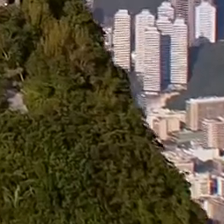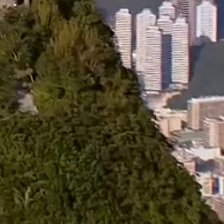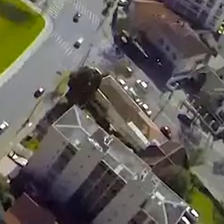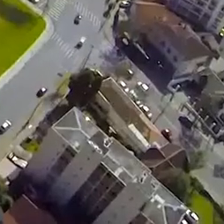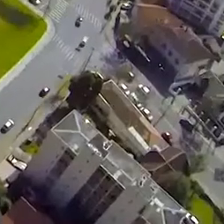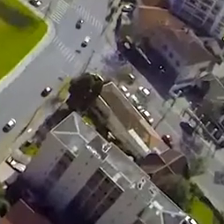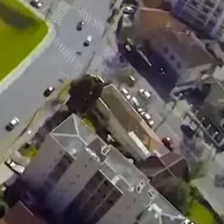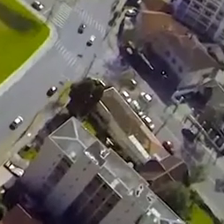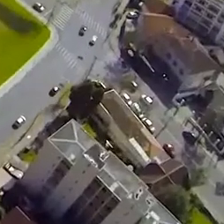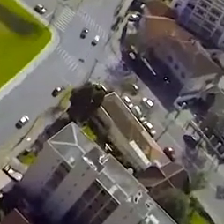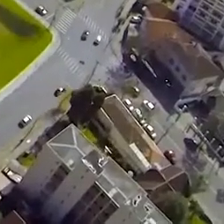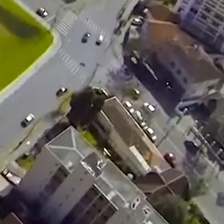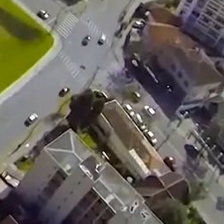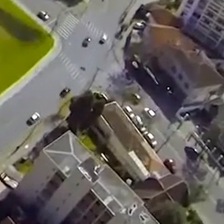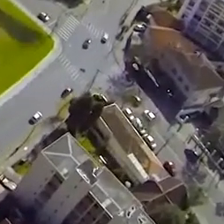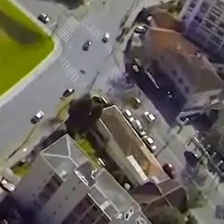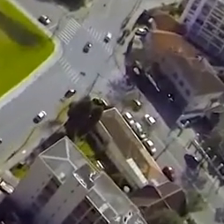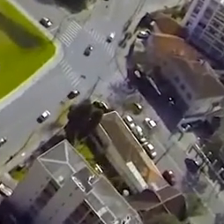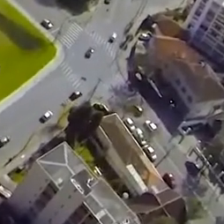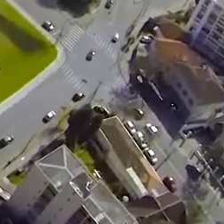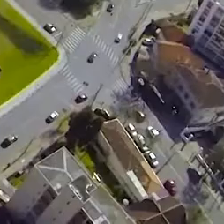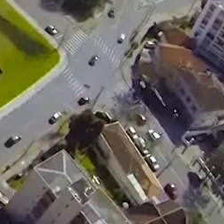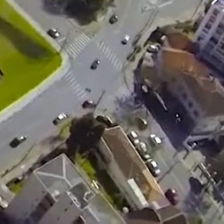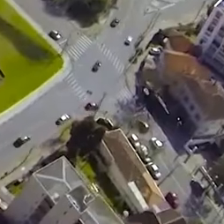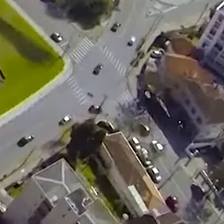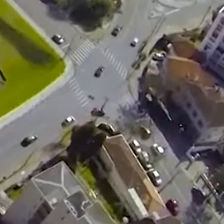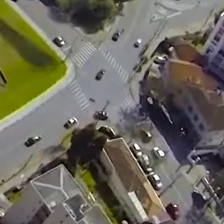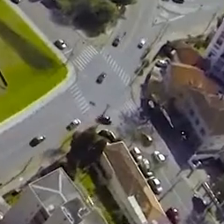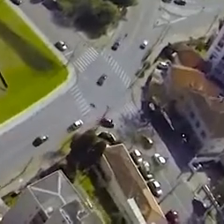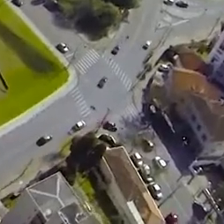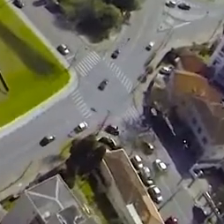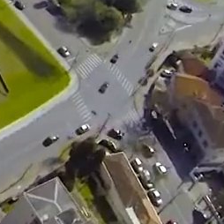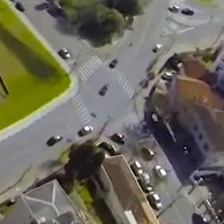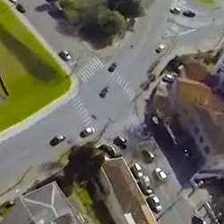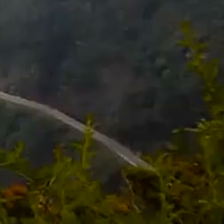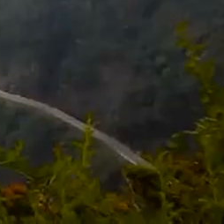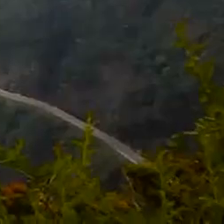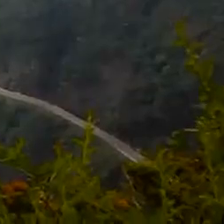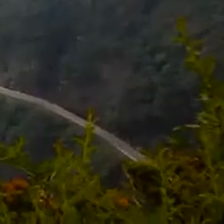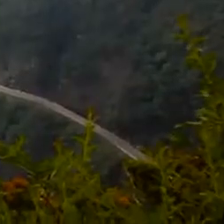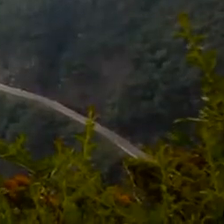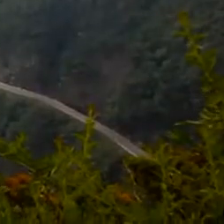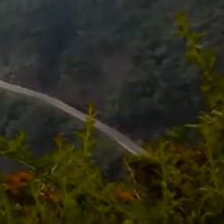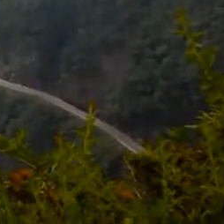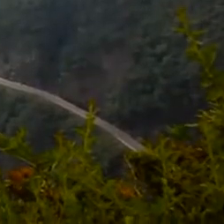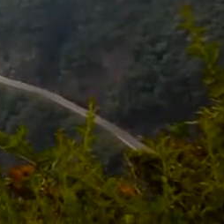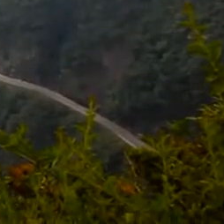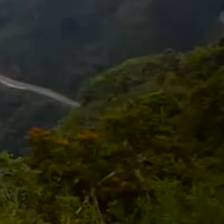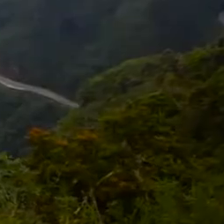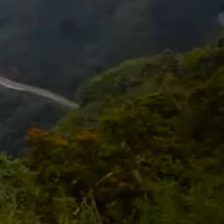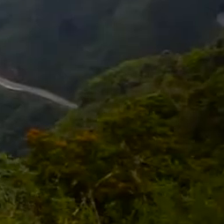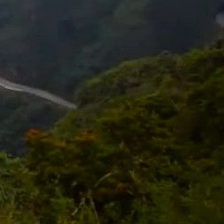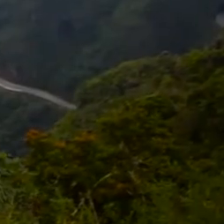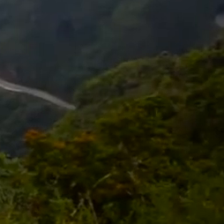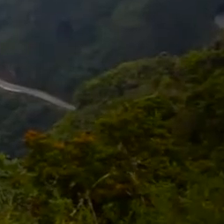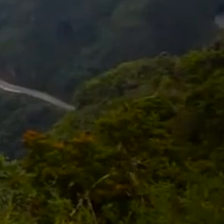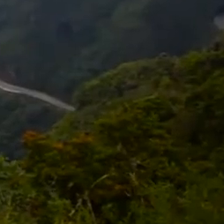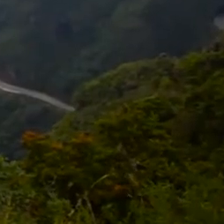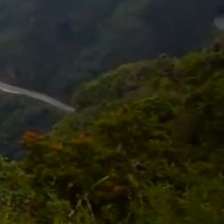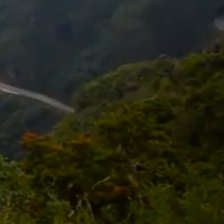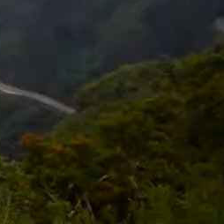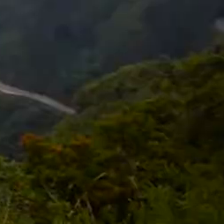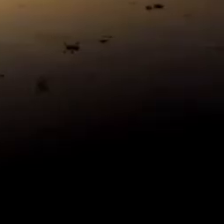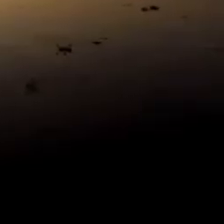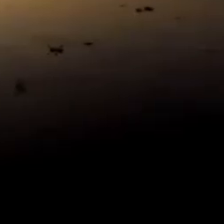natureza, mais bela e forte, pálido colosso, e o teu futuro espelha essa